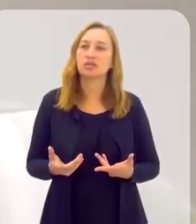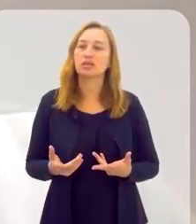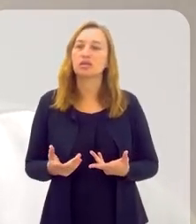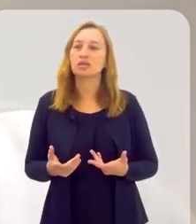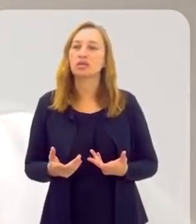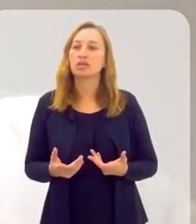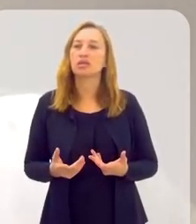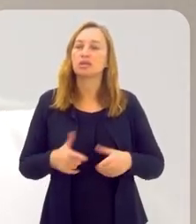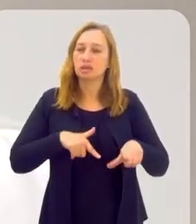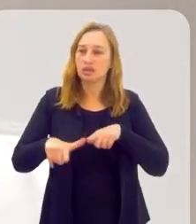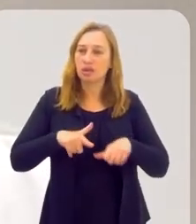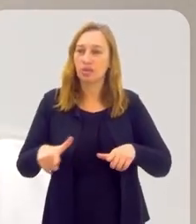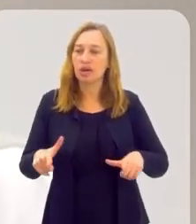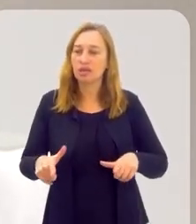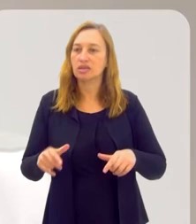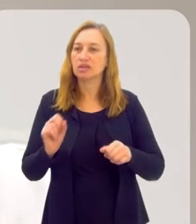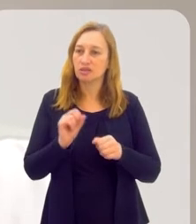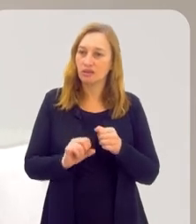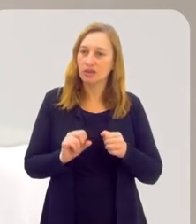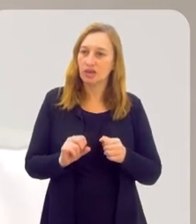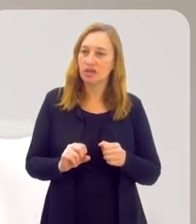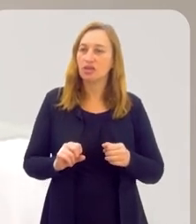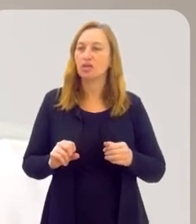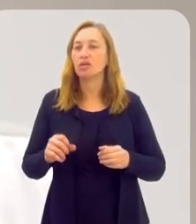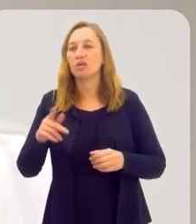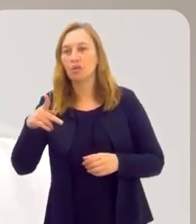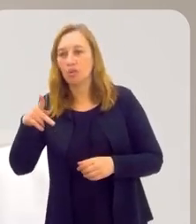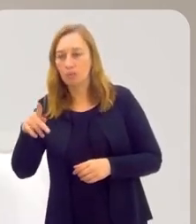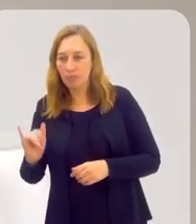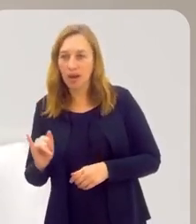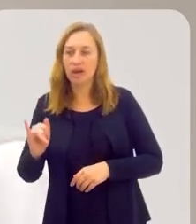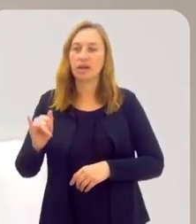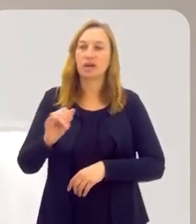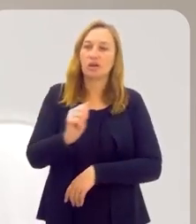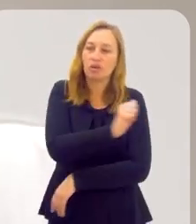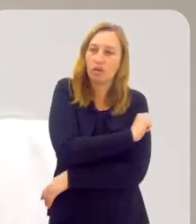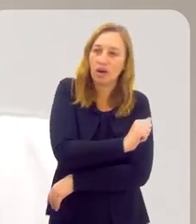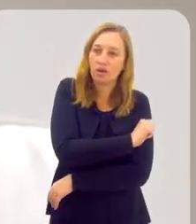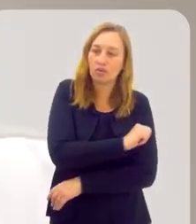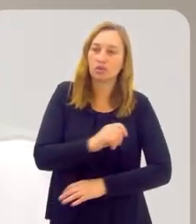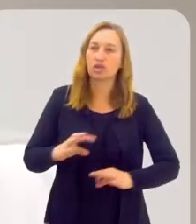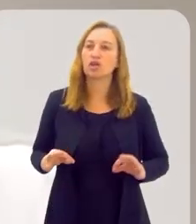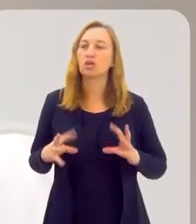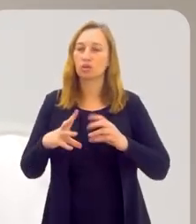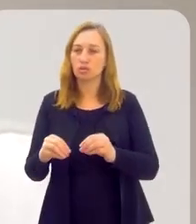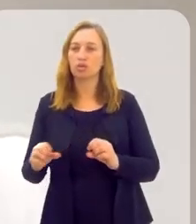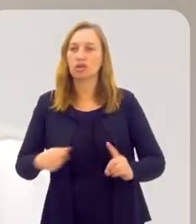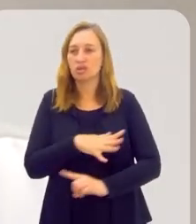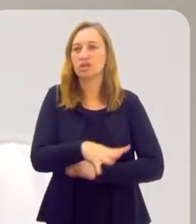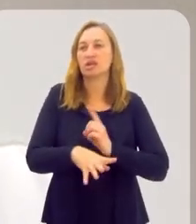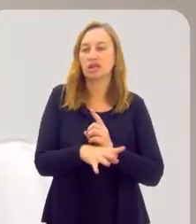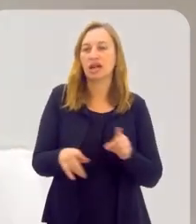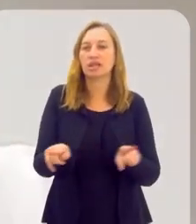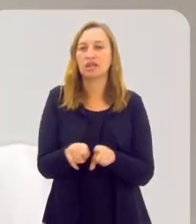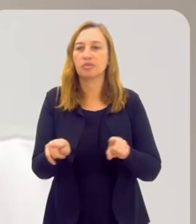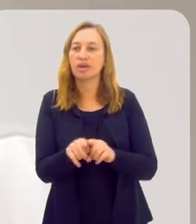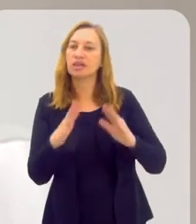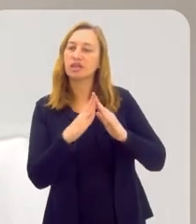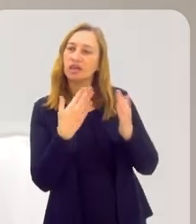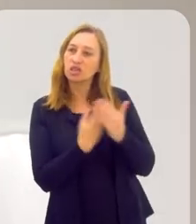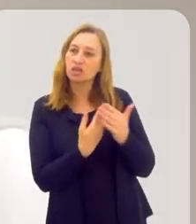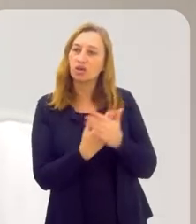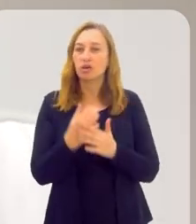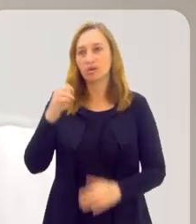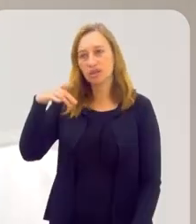que querer voltar, e esse trabalho tem que ser feito com eles, com os pais, com os clubes e um bocadinho com toda a sociedade, começando também na escola. Há